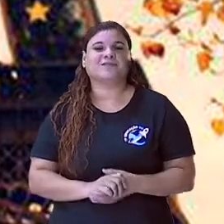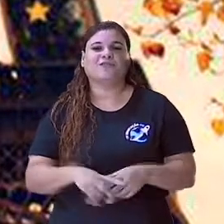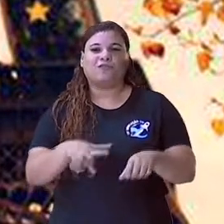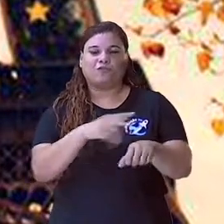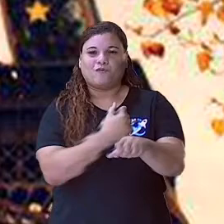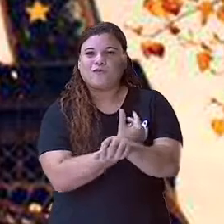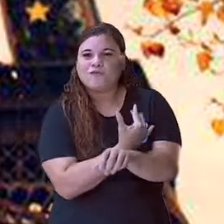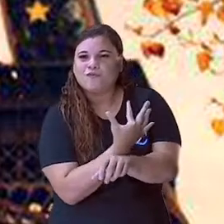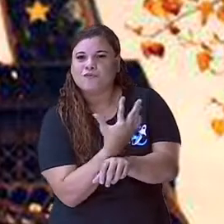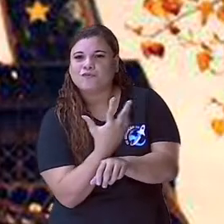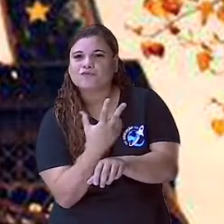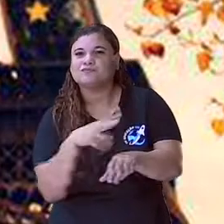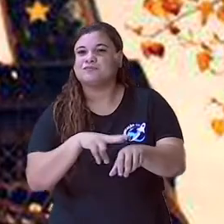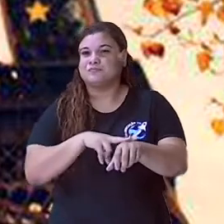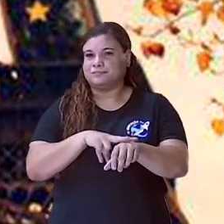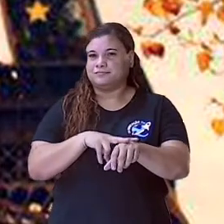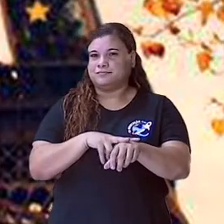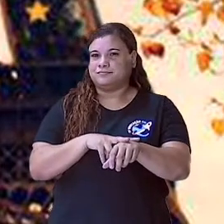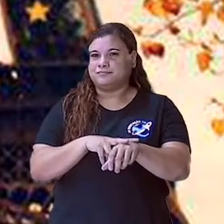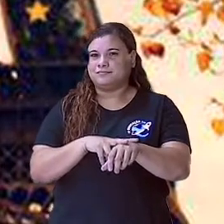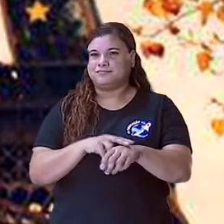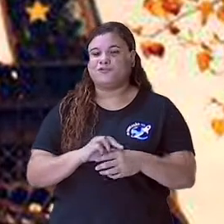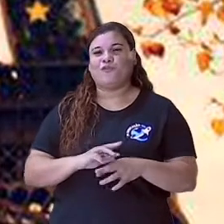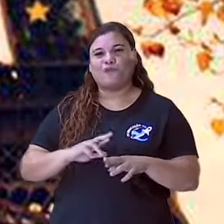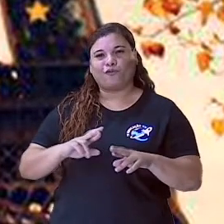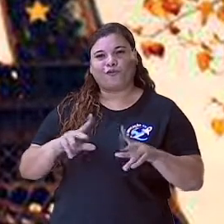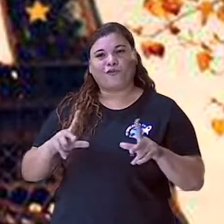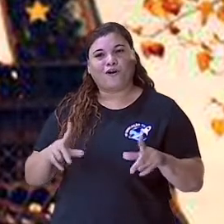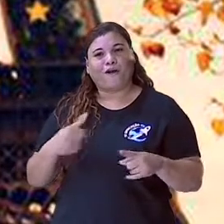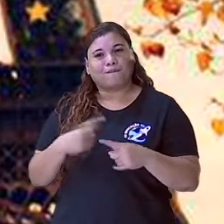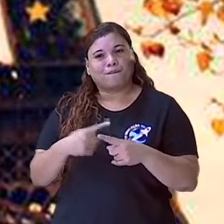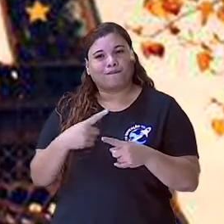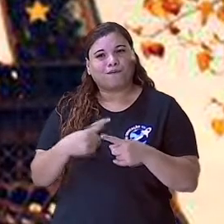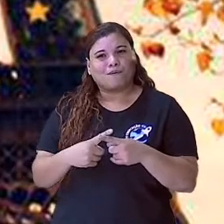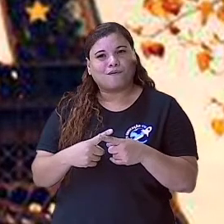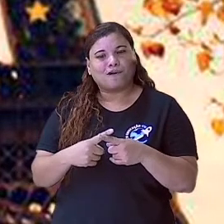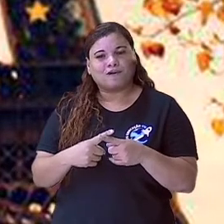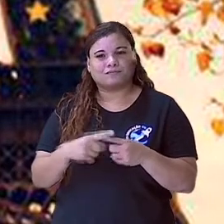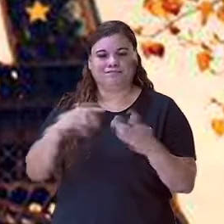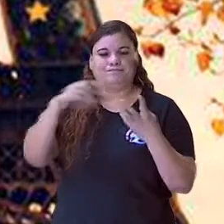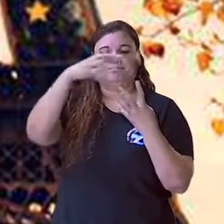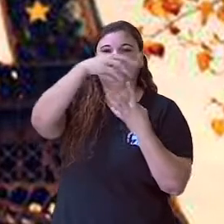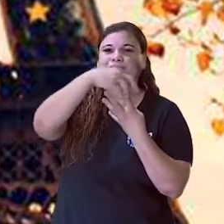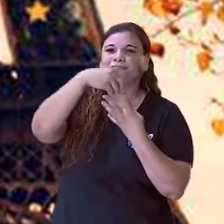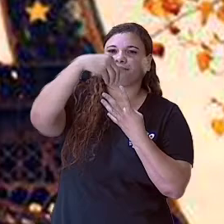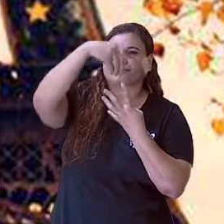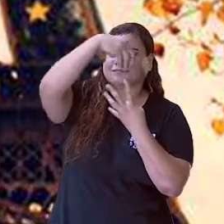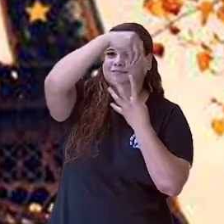caducifólias. Caducas. Brincadeira.